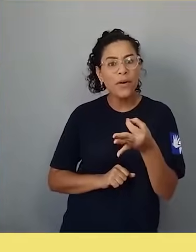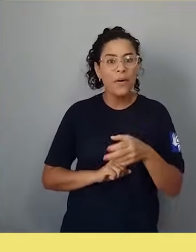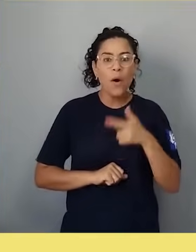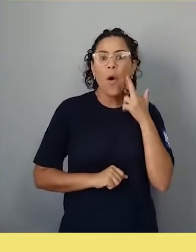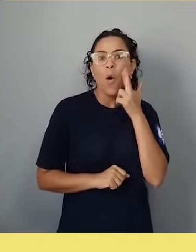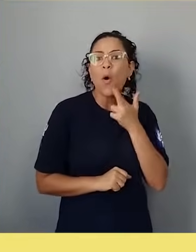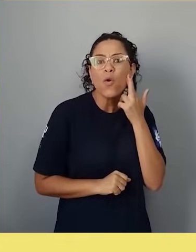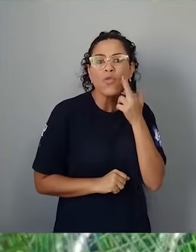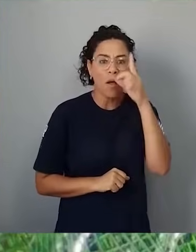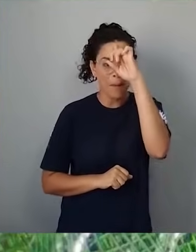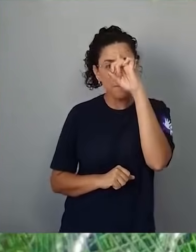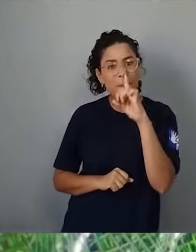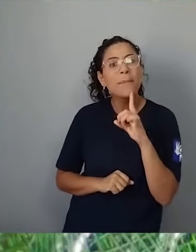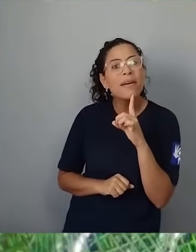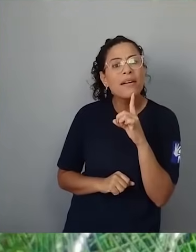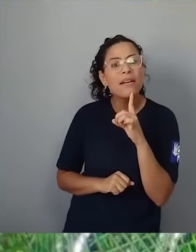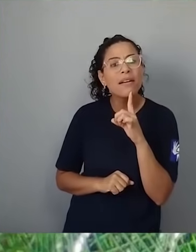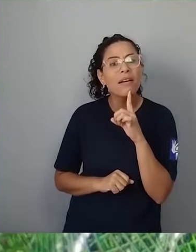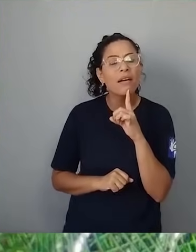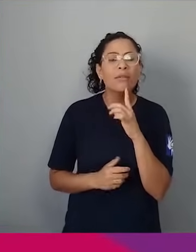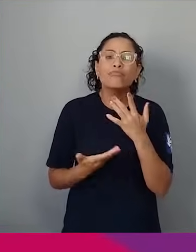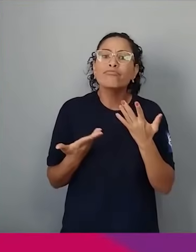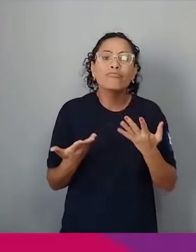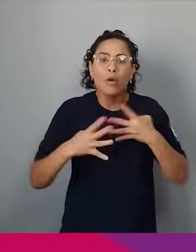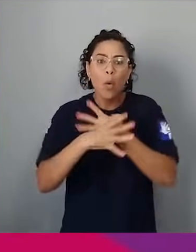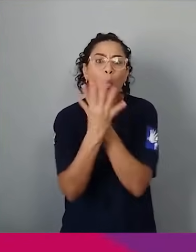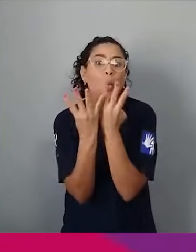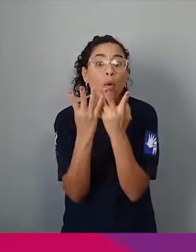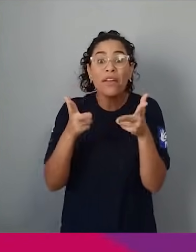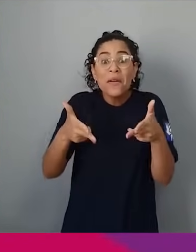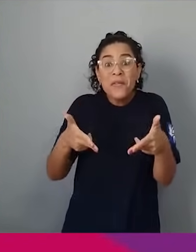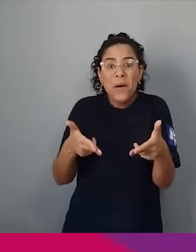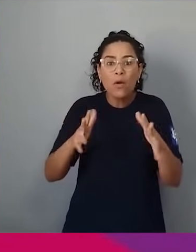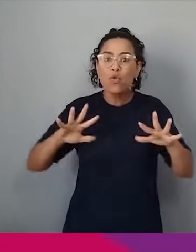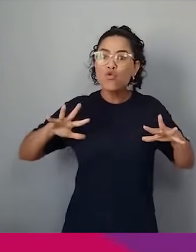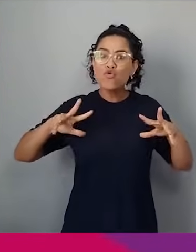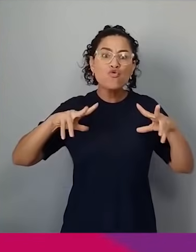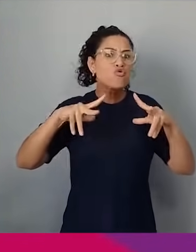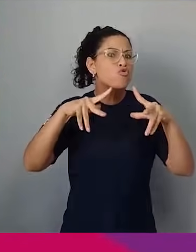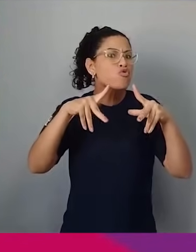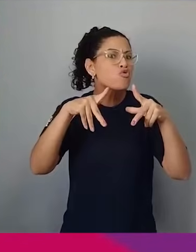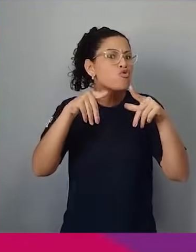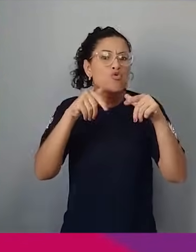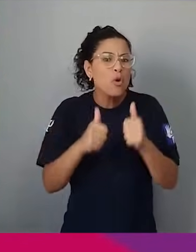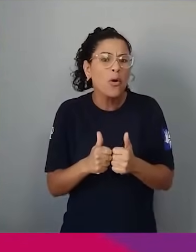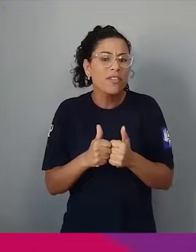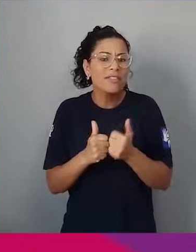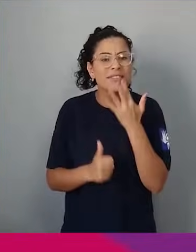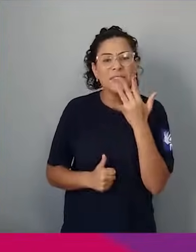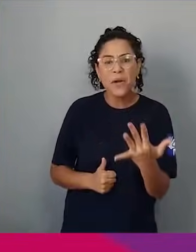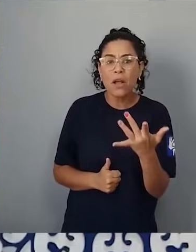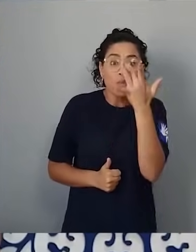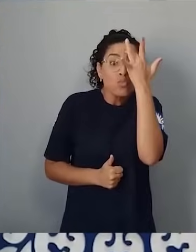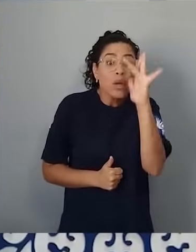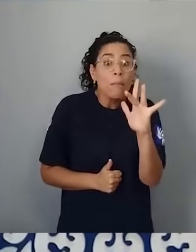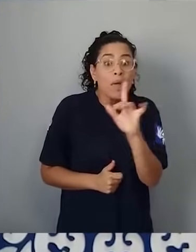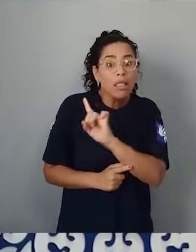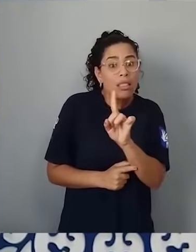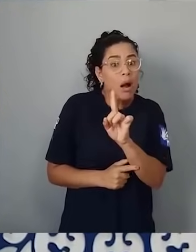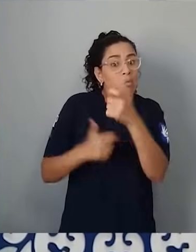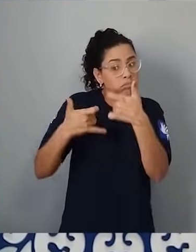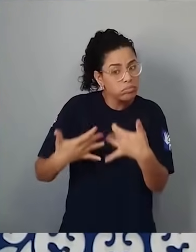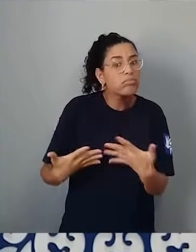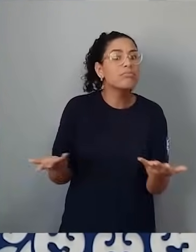roxo, amarelo, ficava cor de pavão, ficava de toda cor, não sabia dizer não. Por